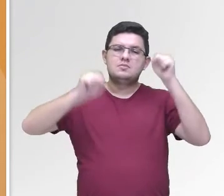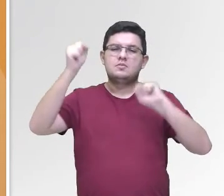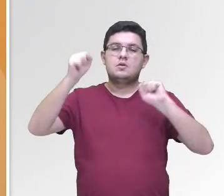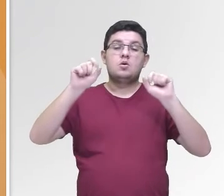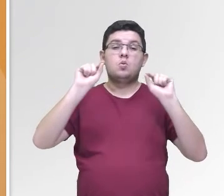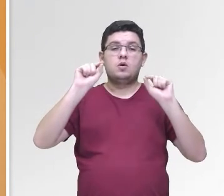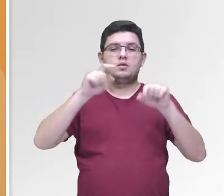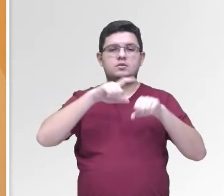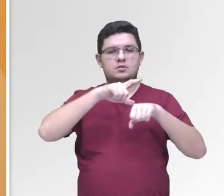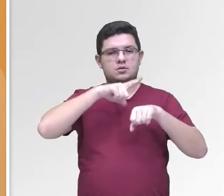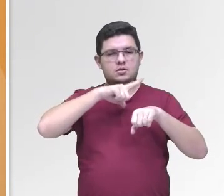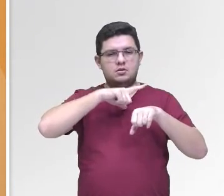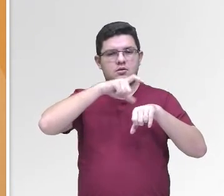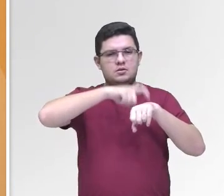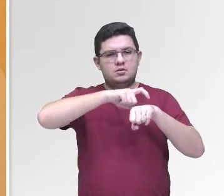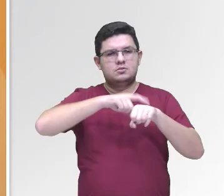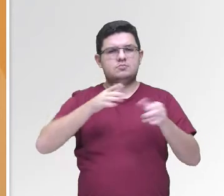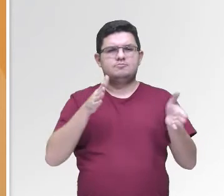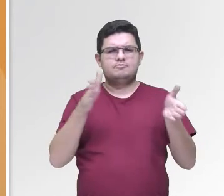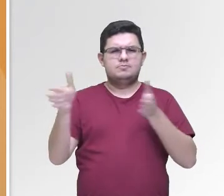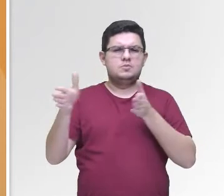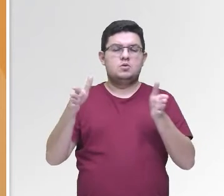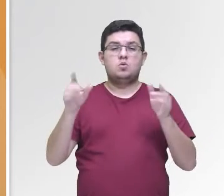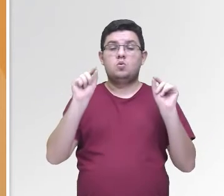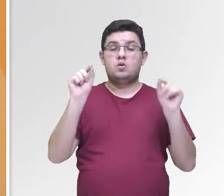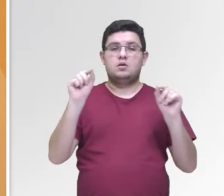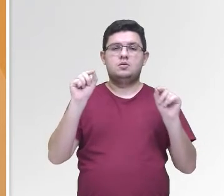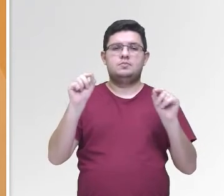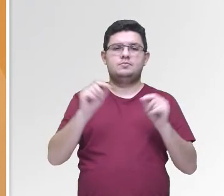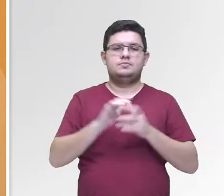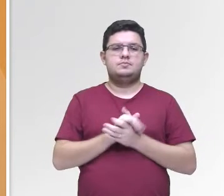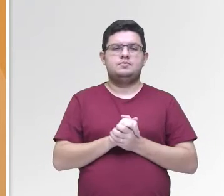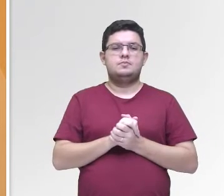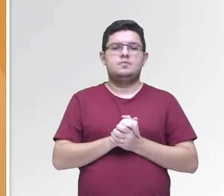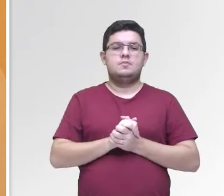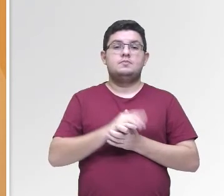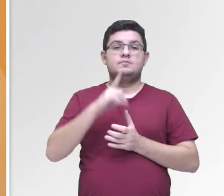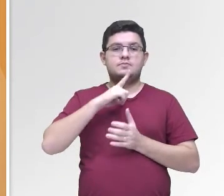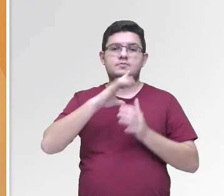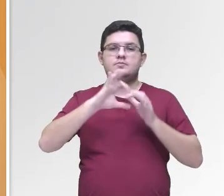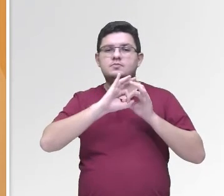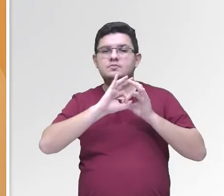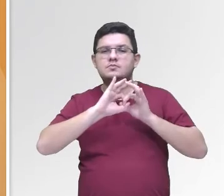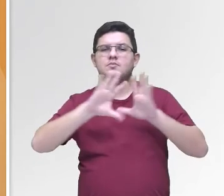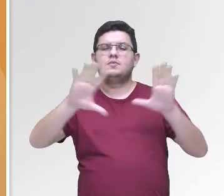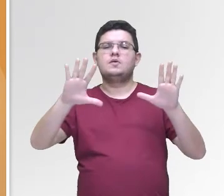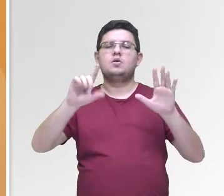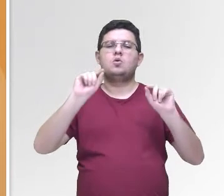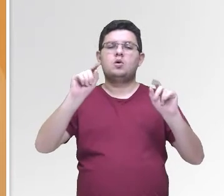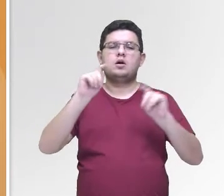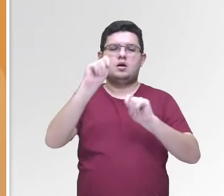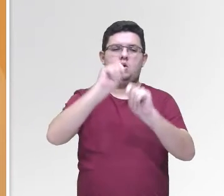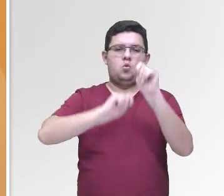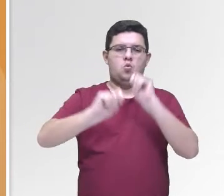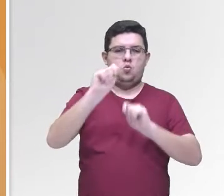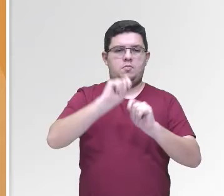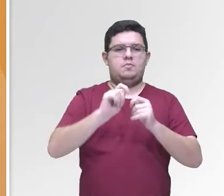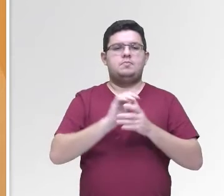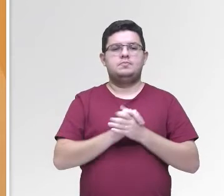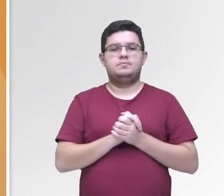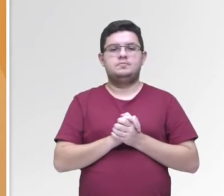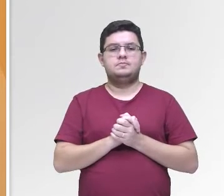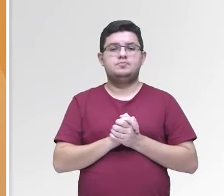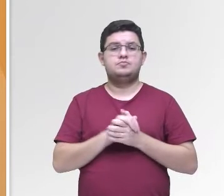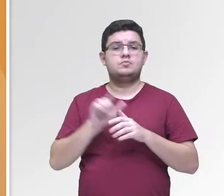nessa época que existia o chamado liberalismo econômico, tá? O